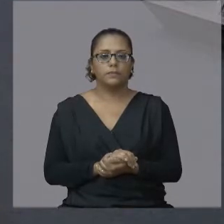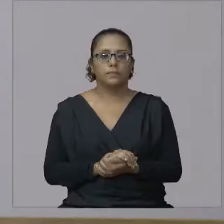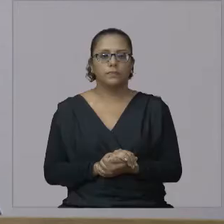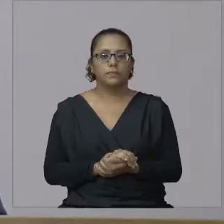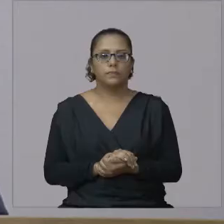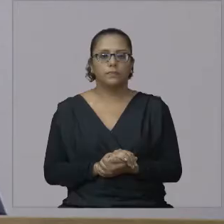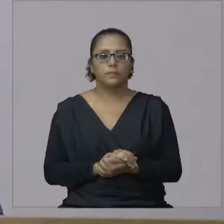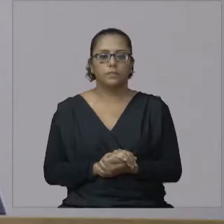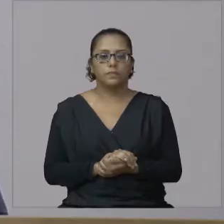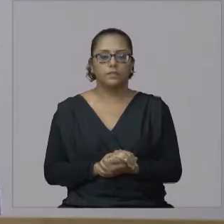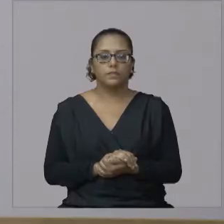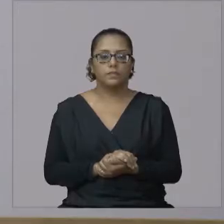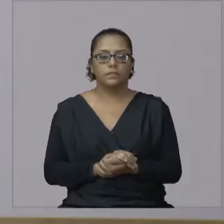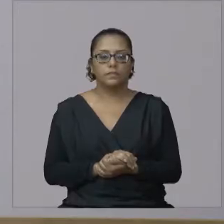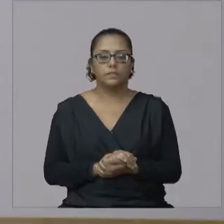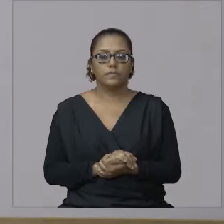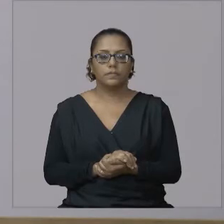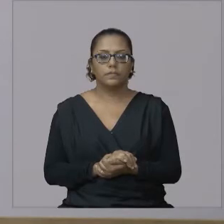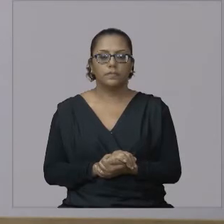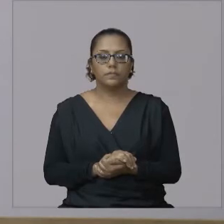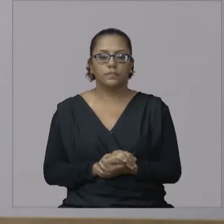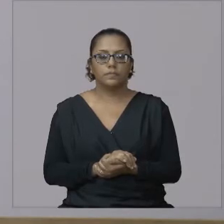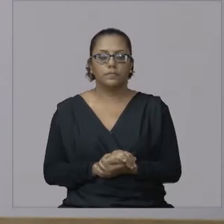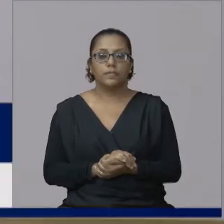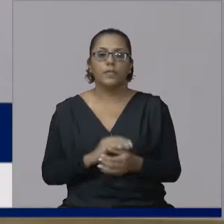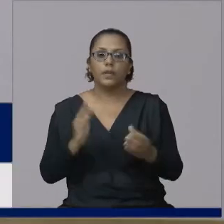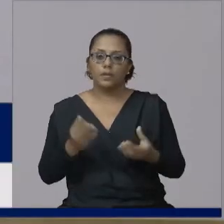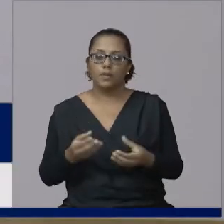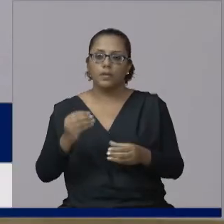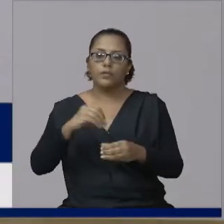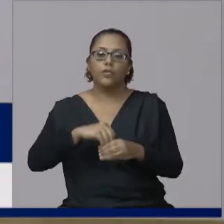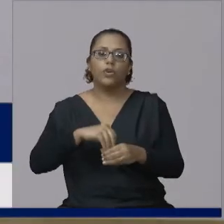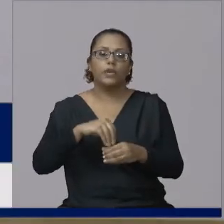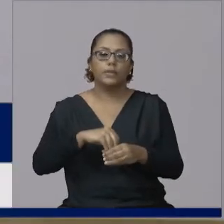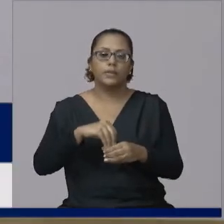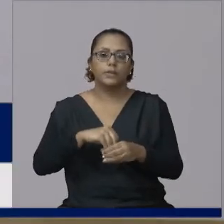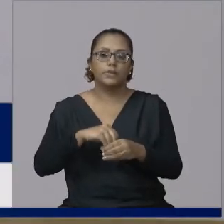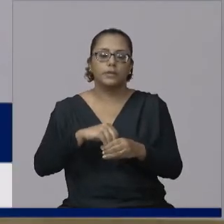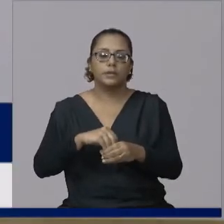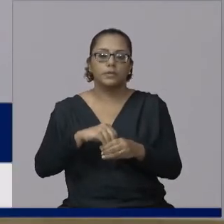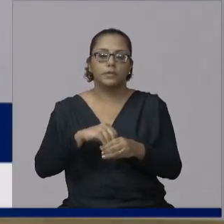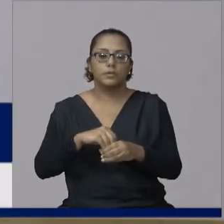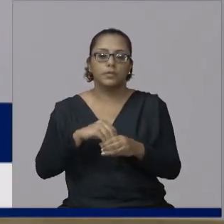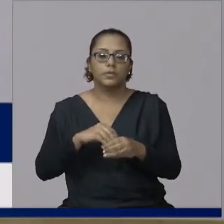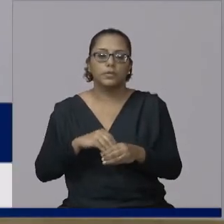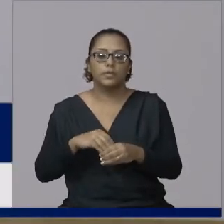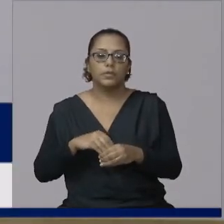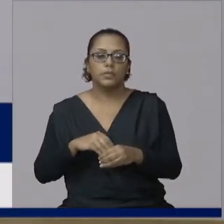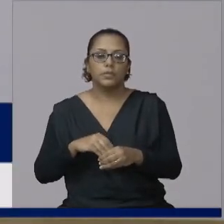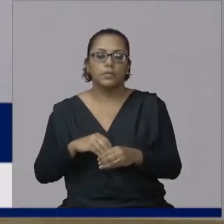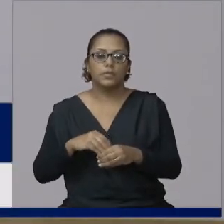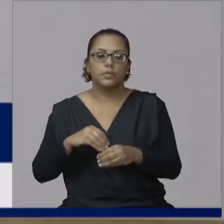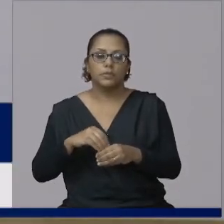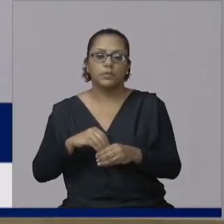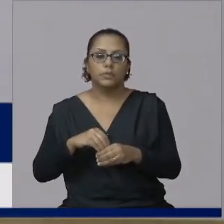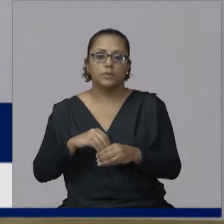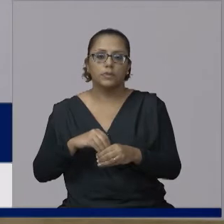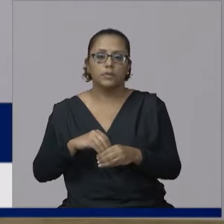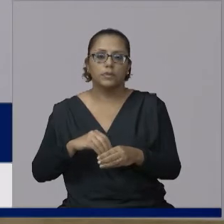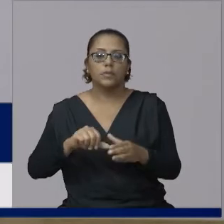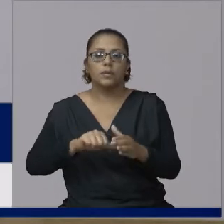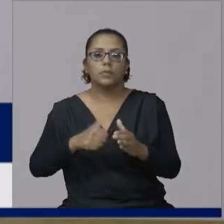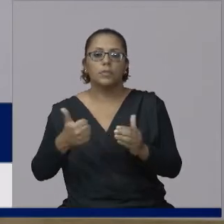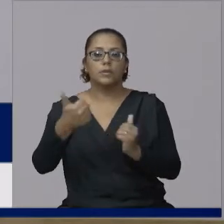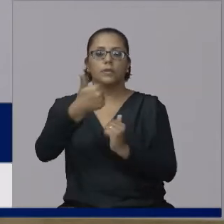Só então aqui corrigindo, passaremos então a votação para eleição para o cargo do primeiro vice-presidente. Solicito aos